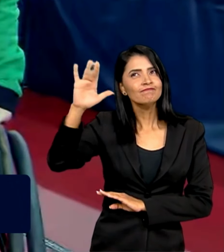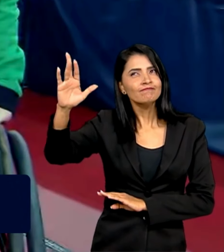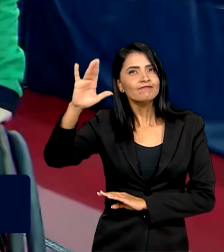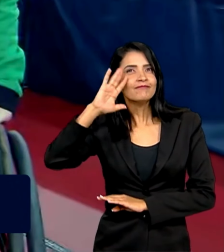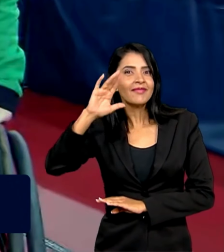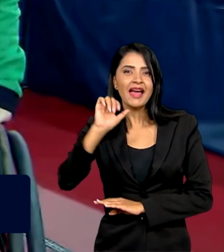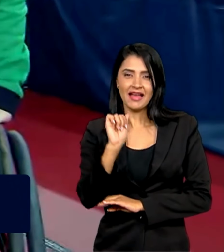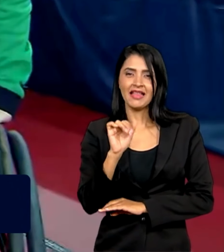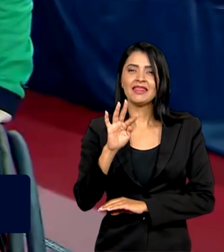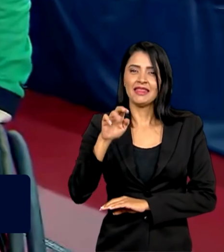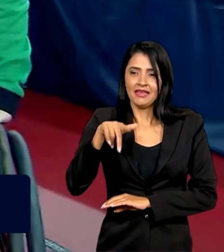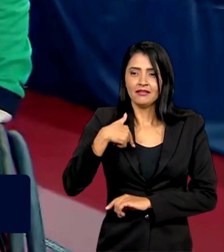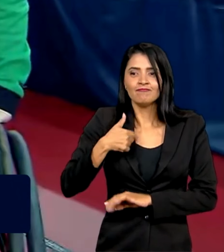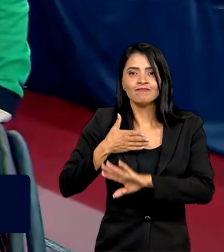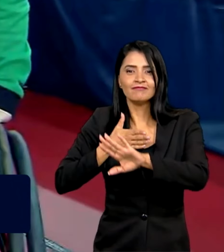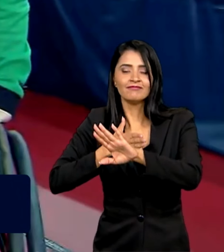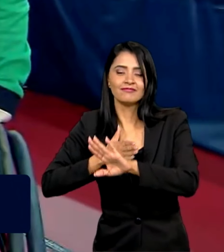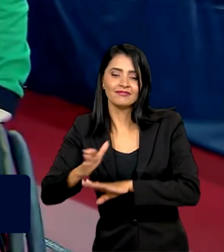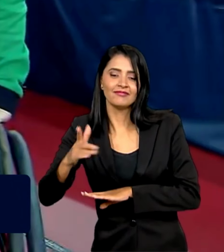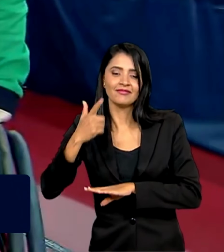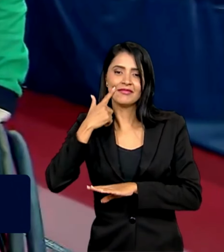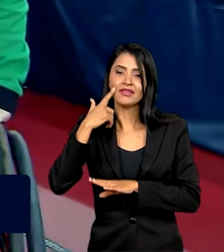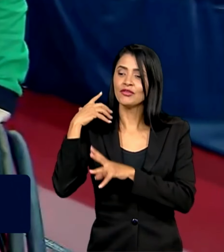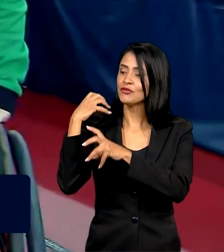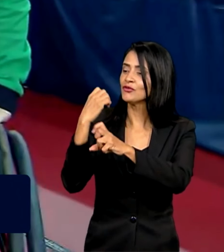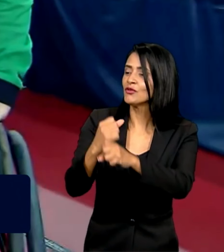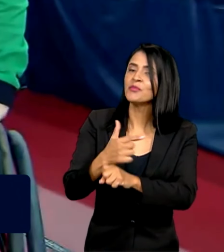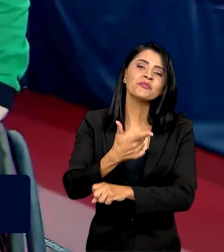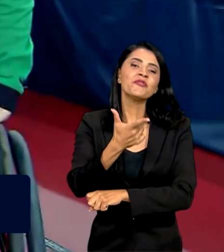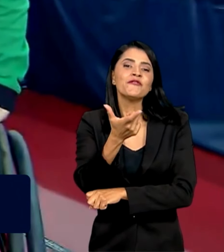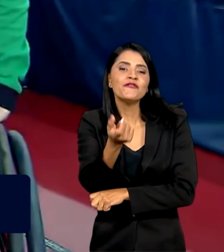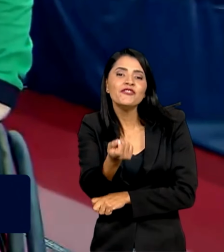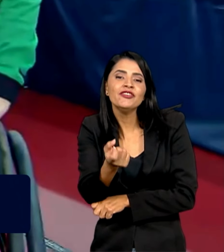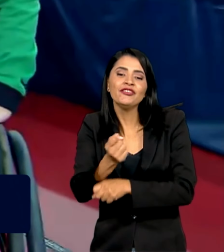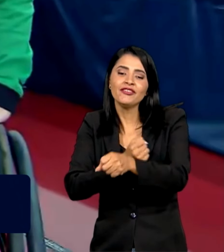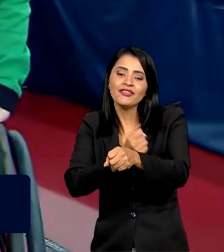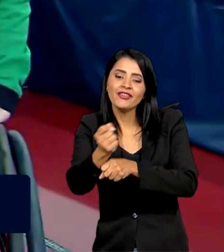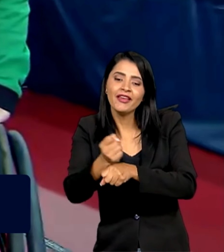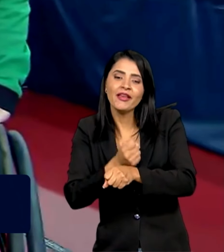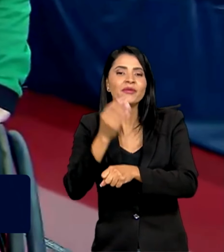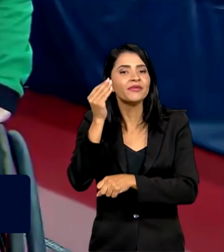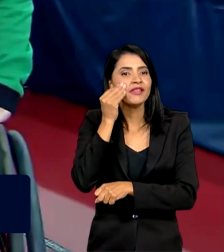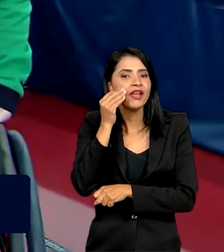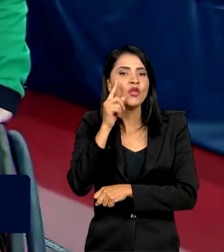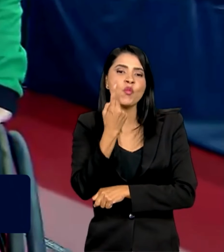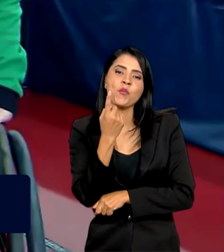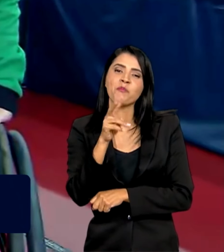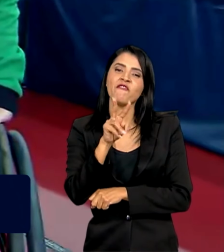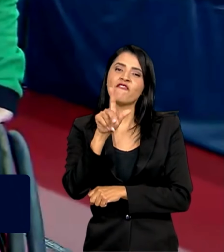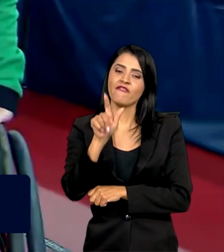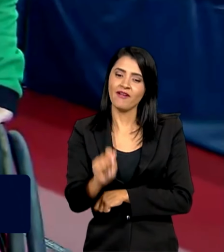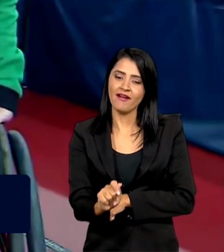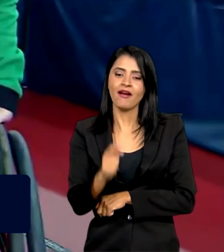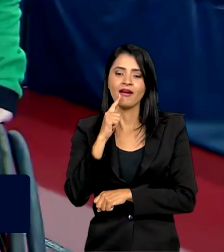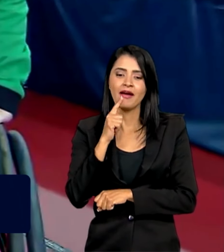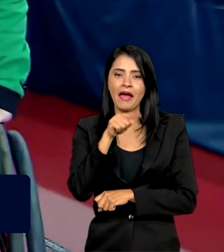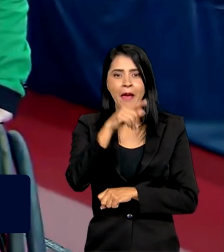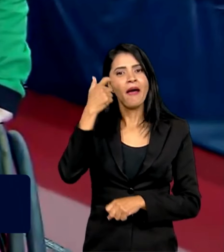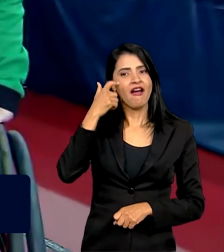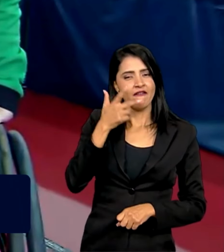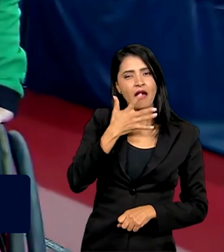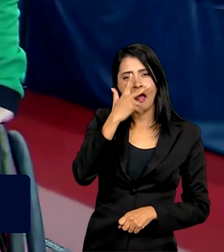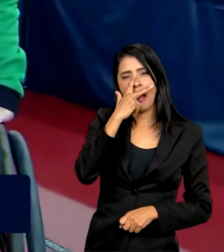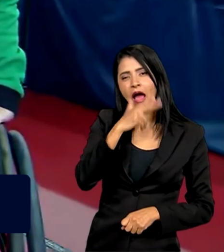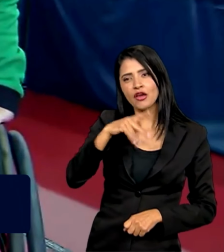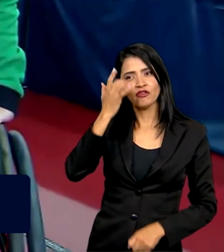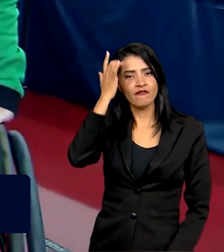sonho ir para uma Paralimpíada. É, faz 20 anos, né, que eu estou tentando uma vaga para a Paralimpíada. A gente fala convite, as pessoas acham que é fácil, mas